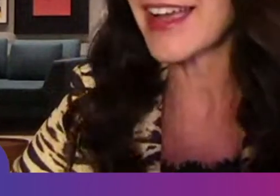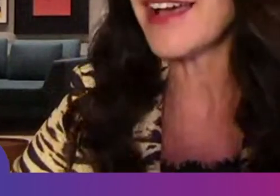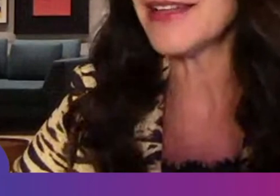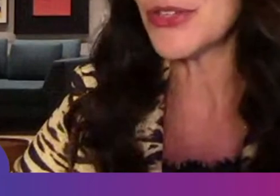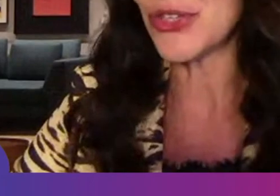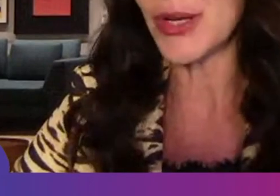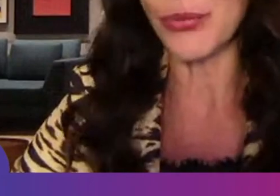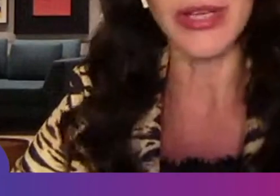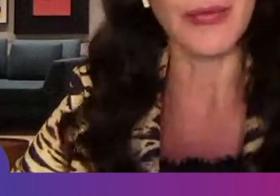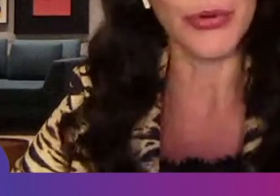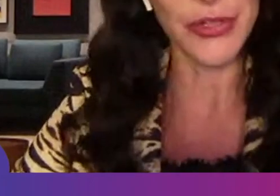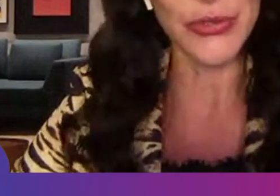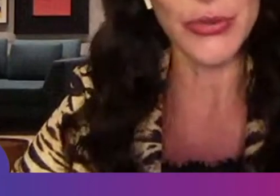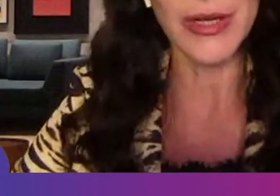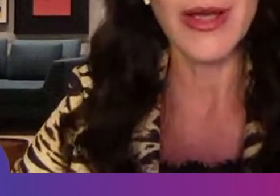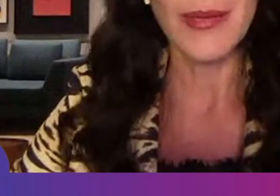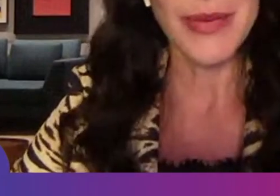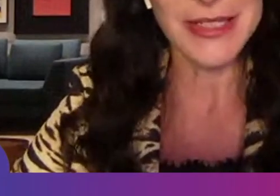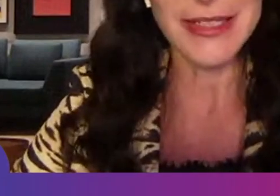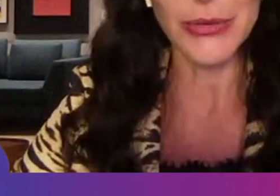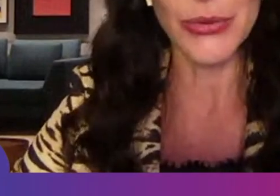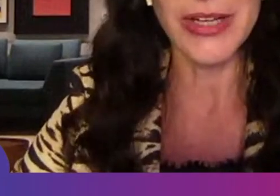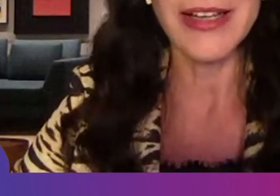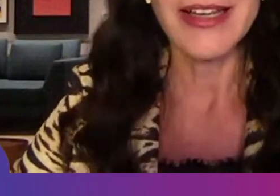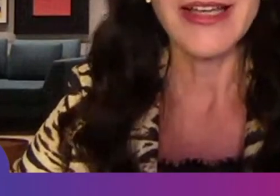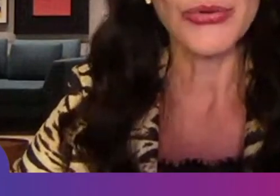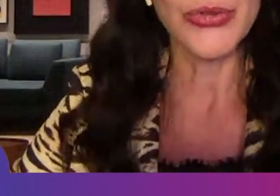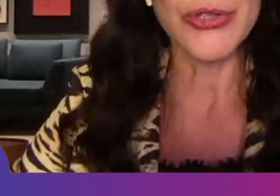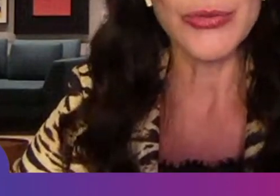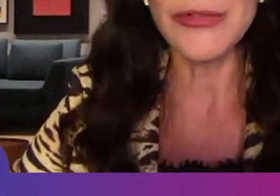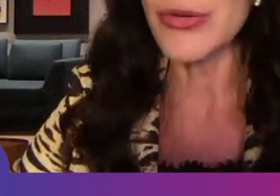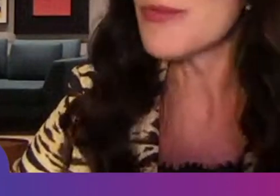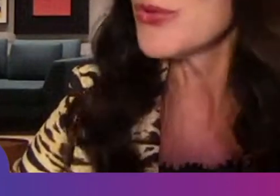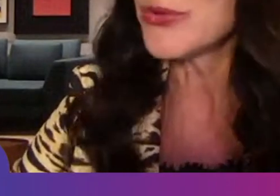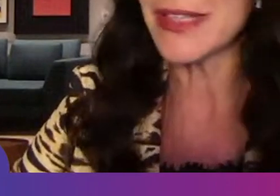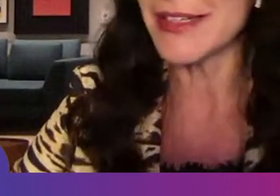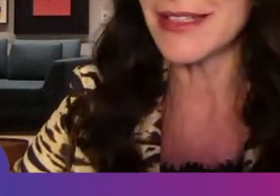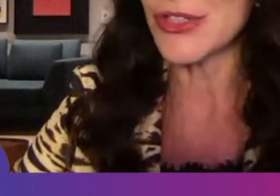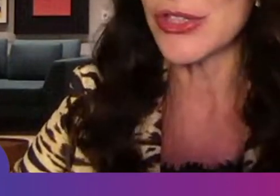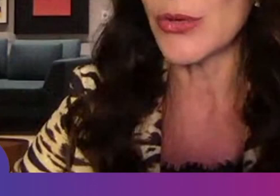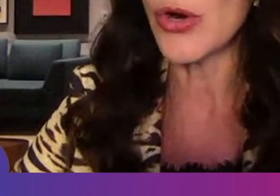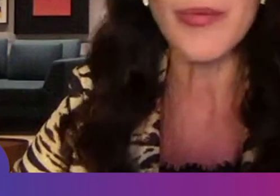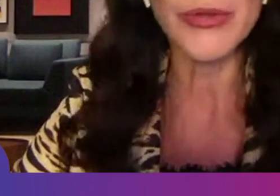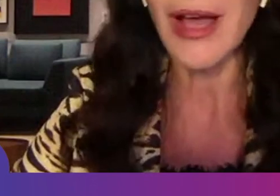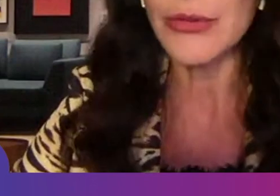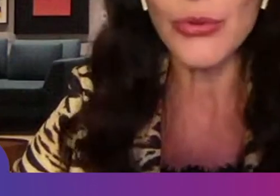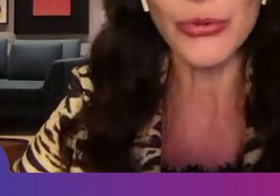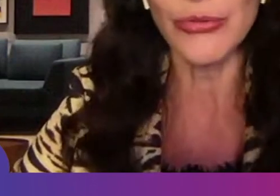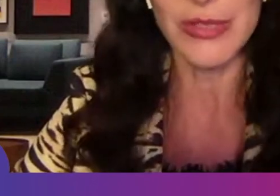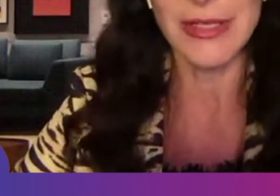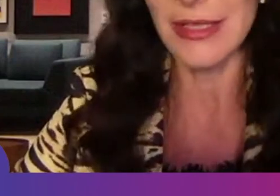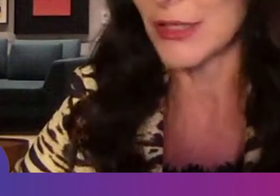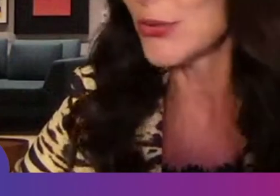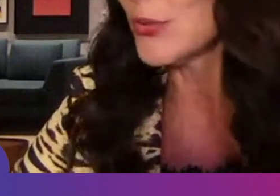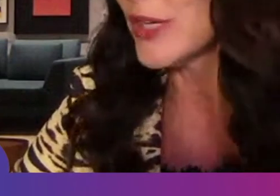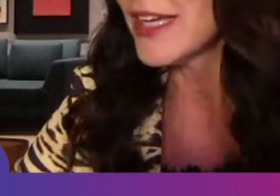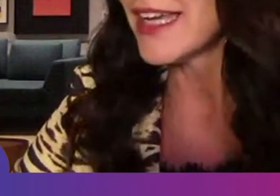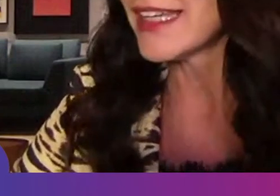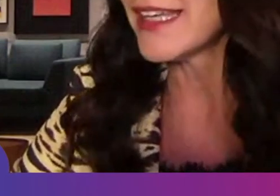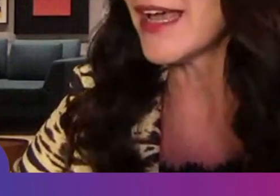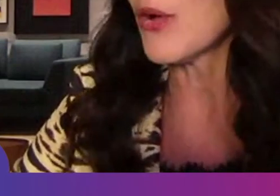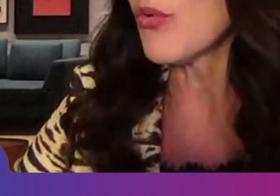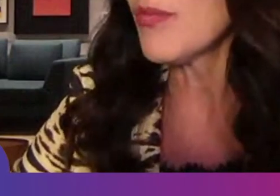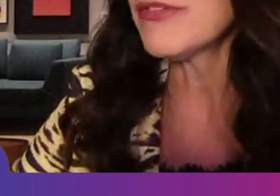neurocientista Carla Tiepo, que é professora, pesquisadora e autora de um livro que é muito interessante, que eu recomendo a todos vocês a